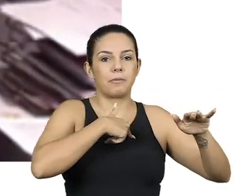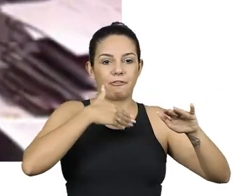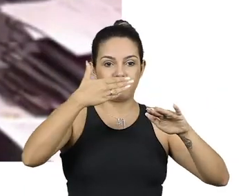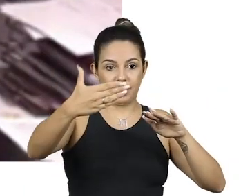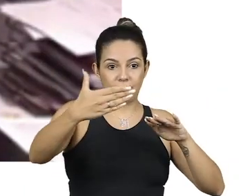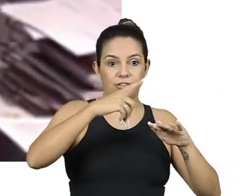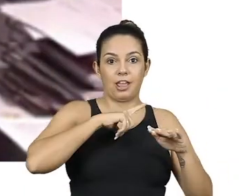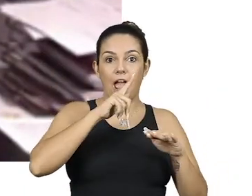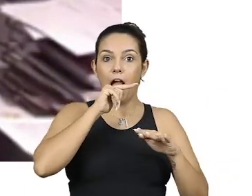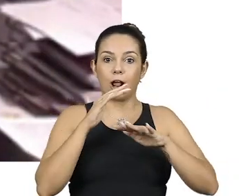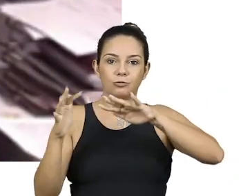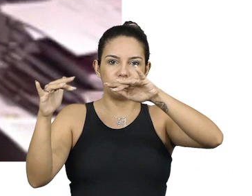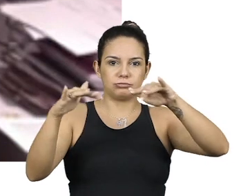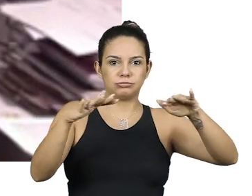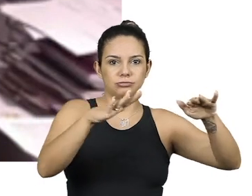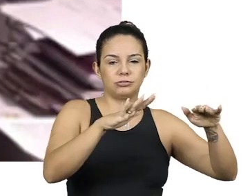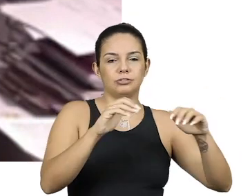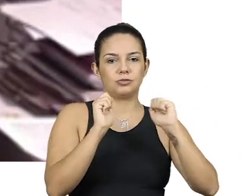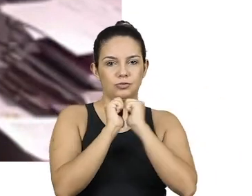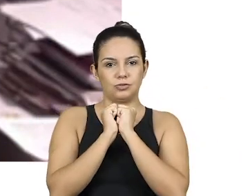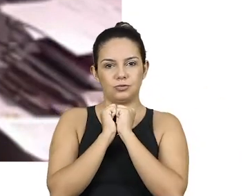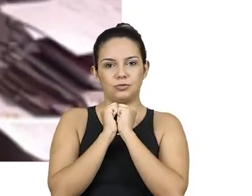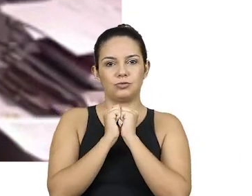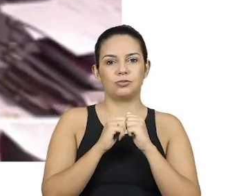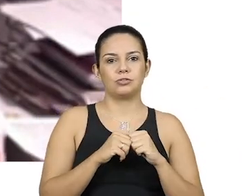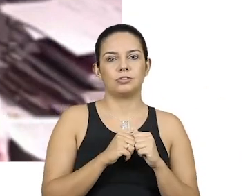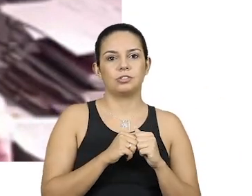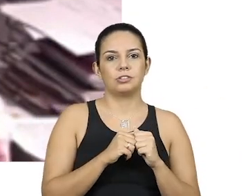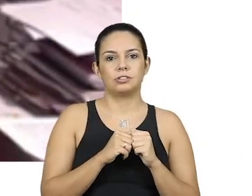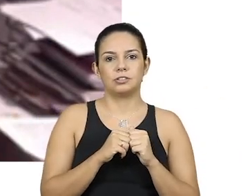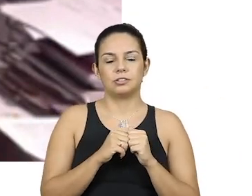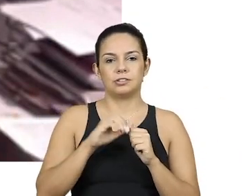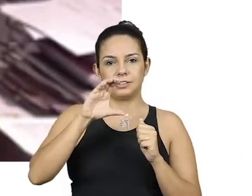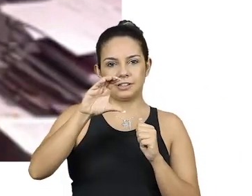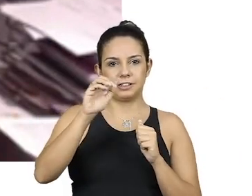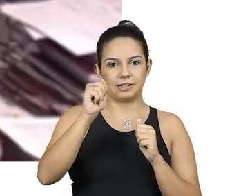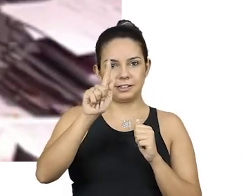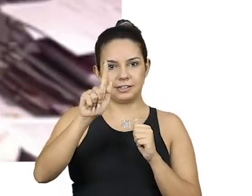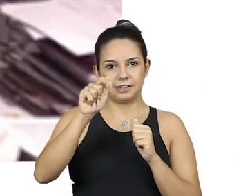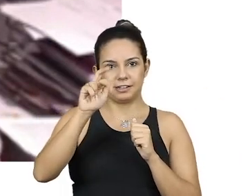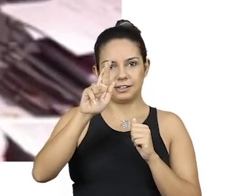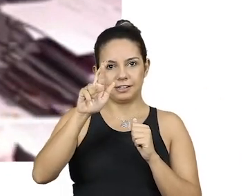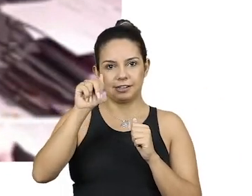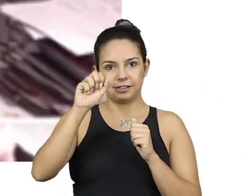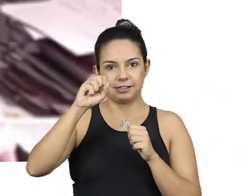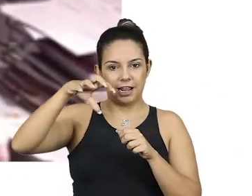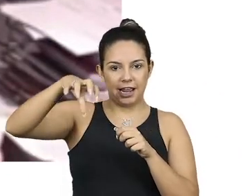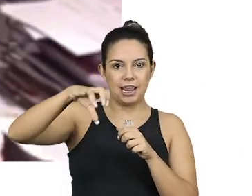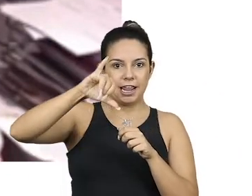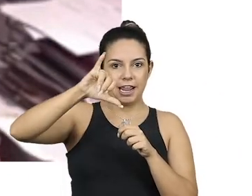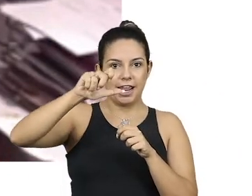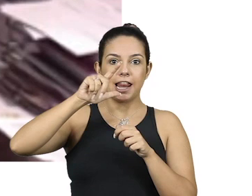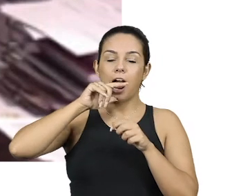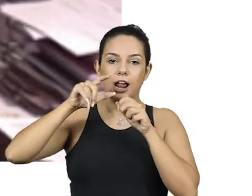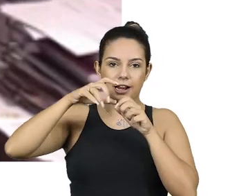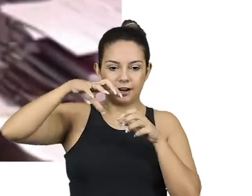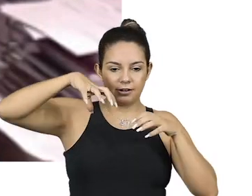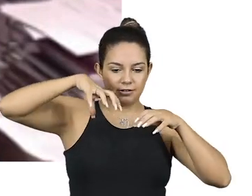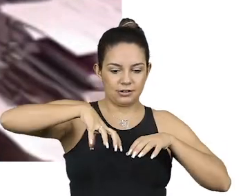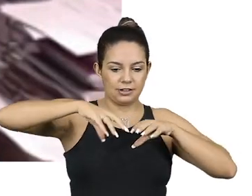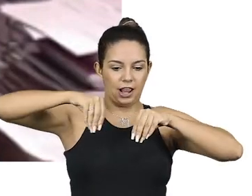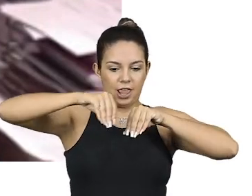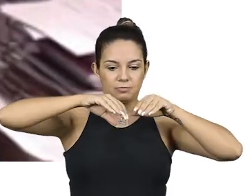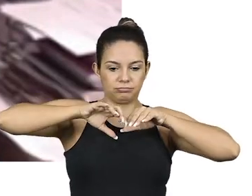frente e o conjunto das Cagarras, as Ilhas Cagarras, o arquipélago das